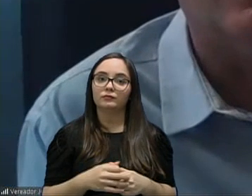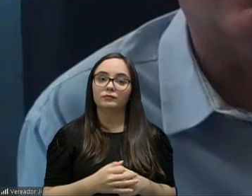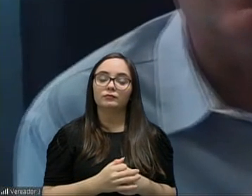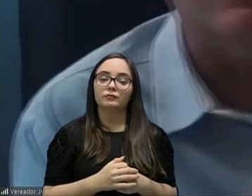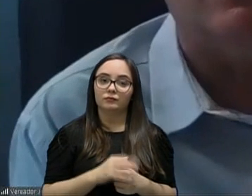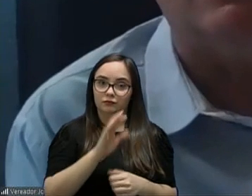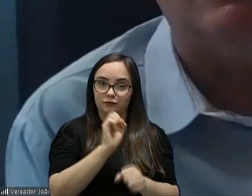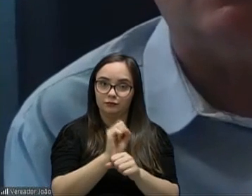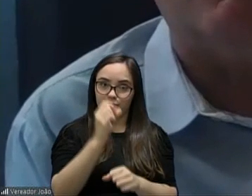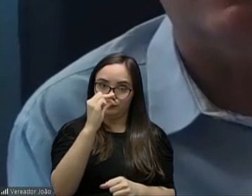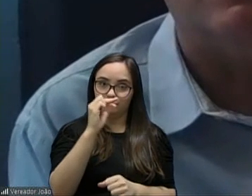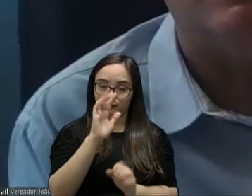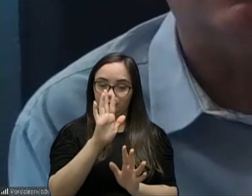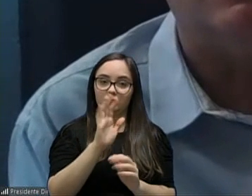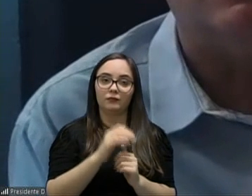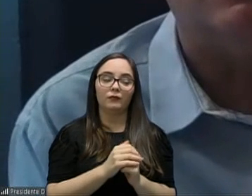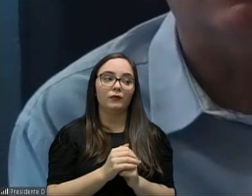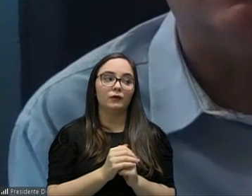Vereador, só um minutinho só.